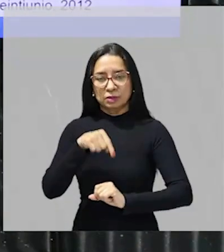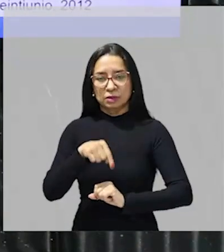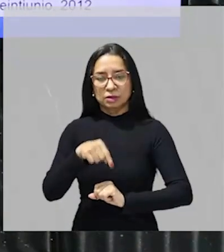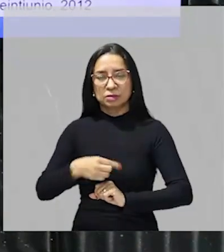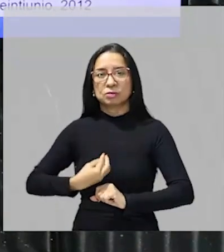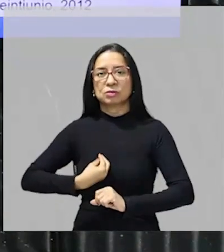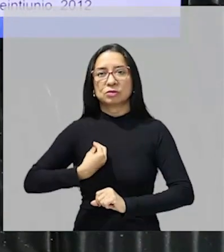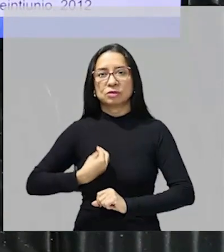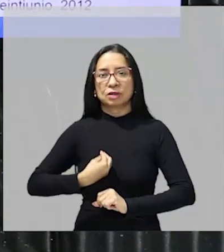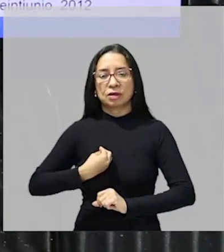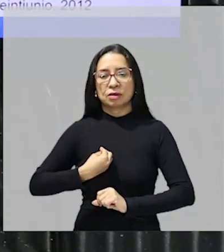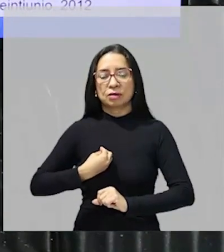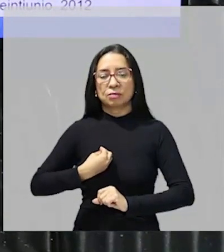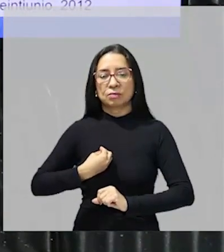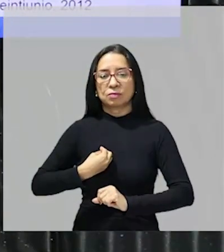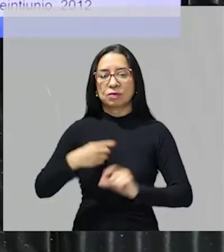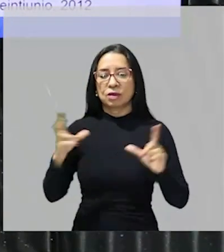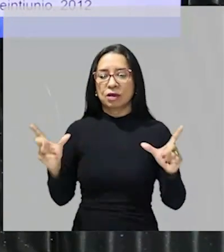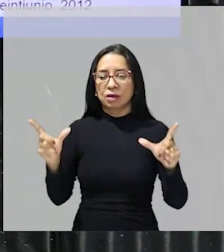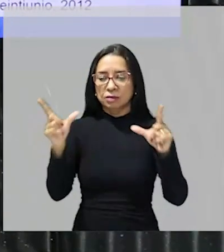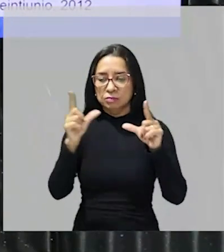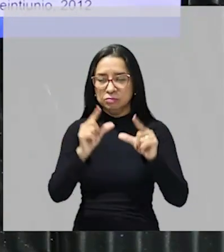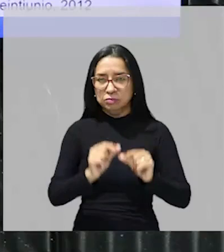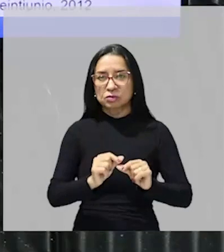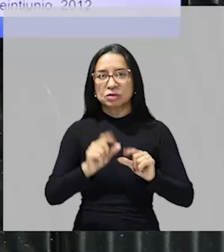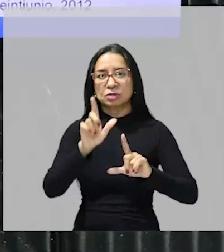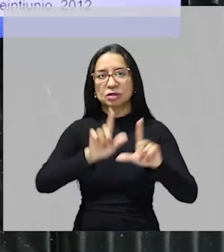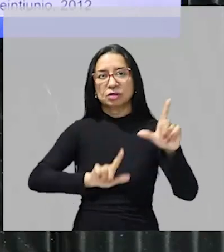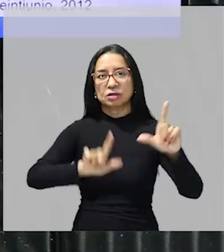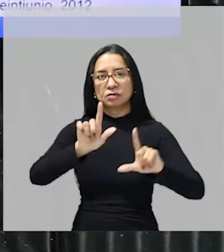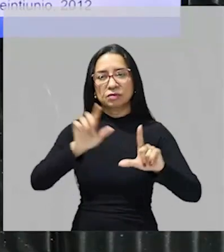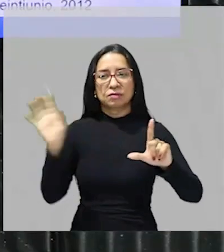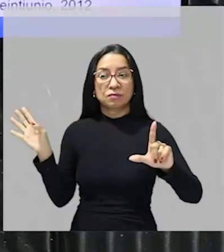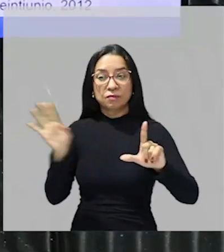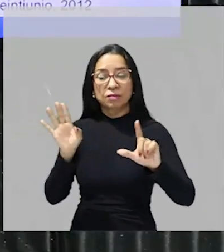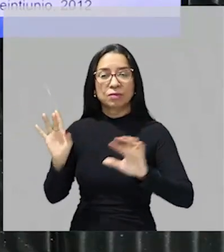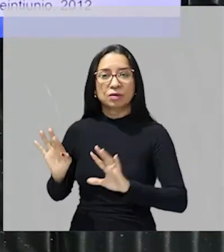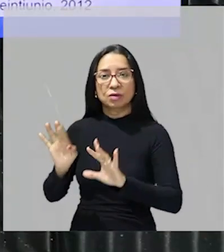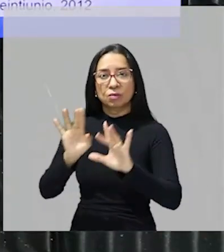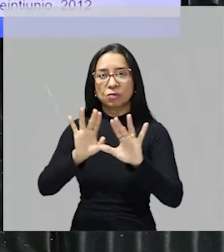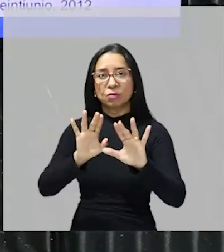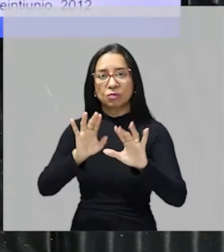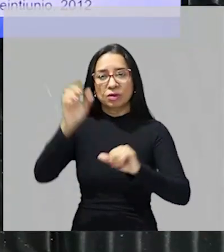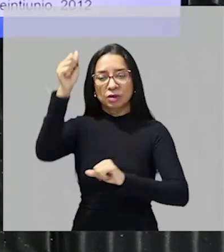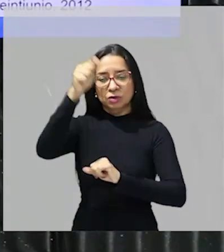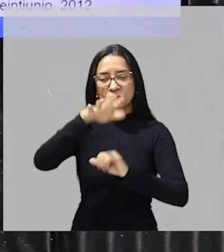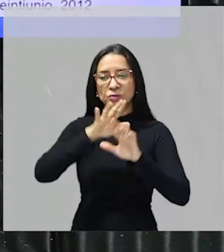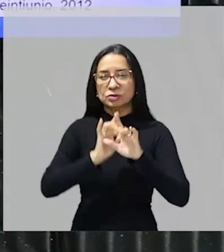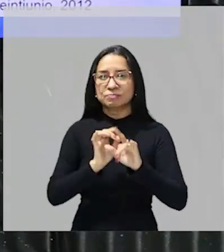Desliga a televisão e vem para a rua, acende as luzes das ruas, né?